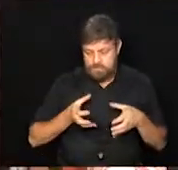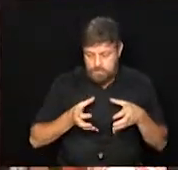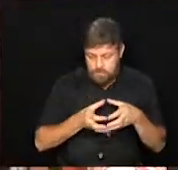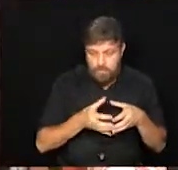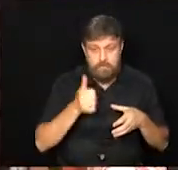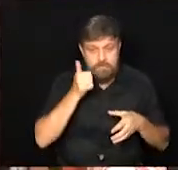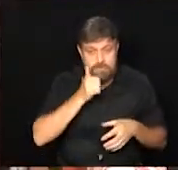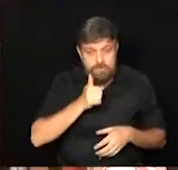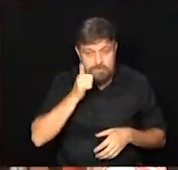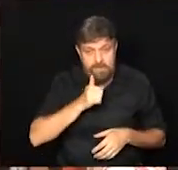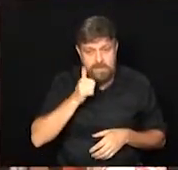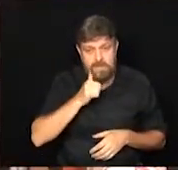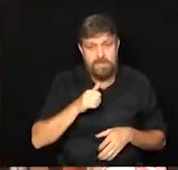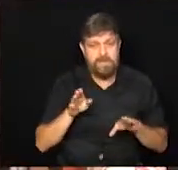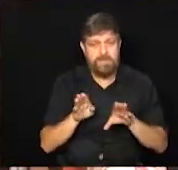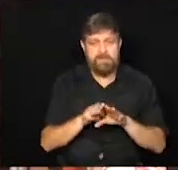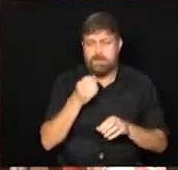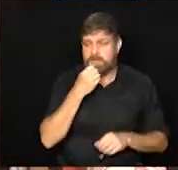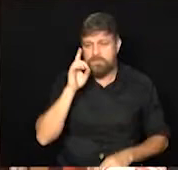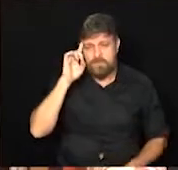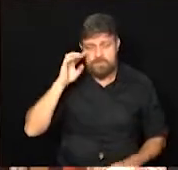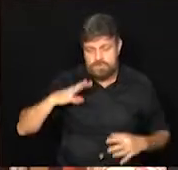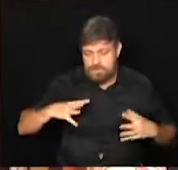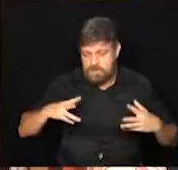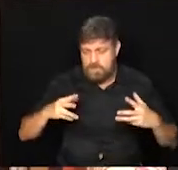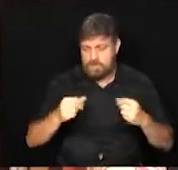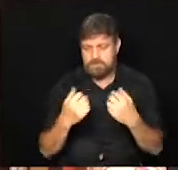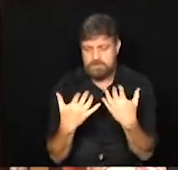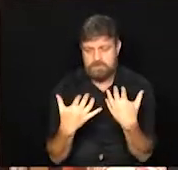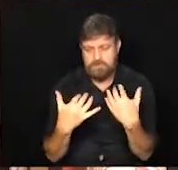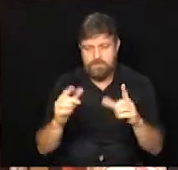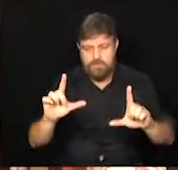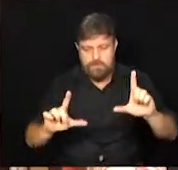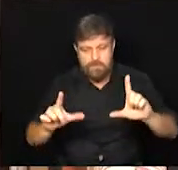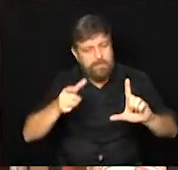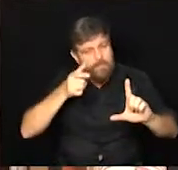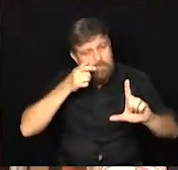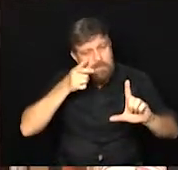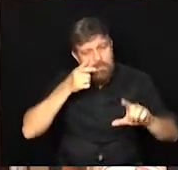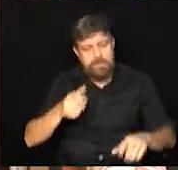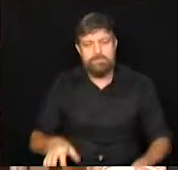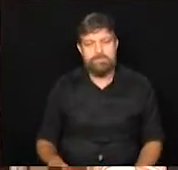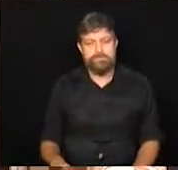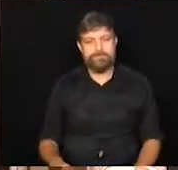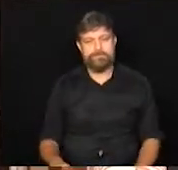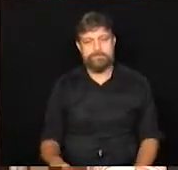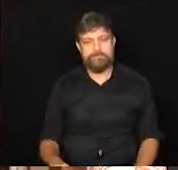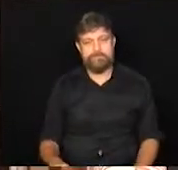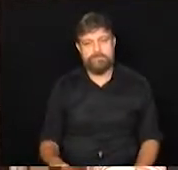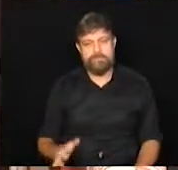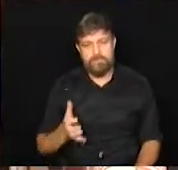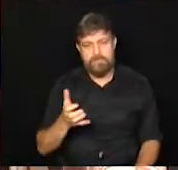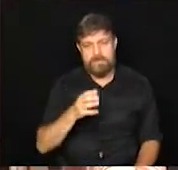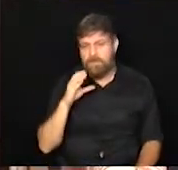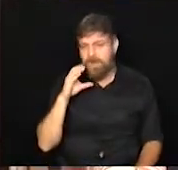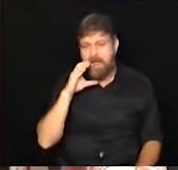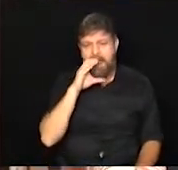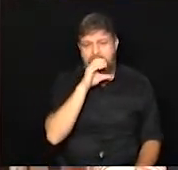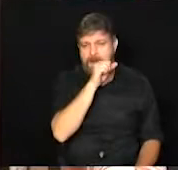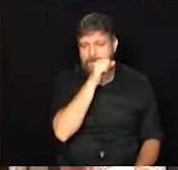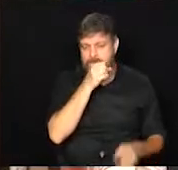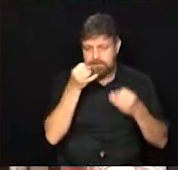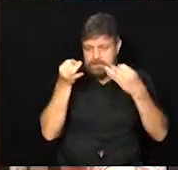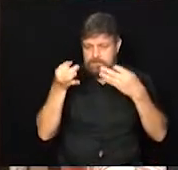E também bom dia a todas e todos e todes que nos assistem nesse momento. Quero falar rapidamente,